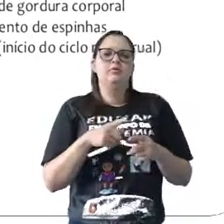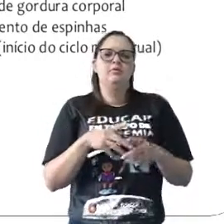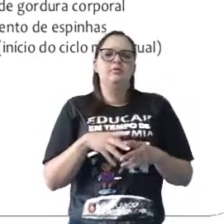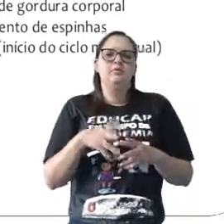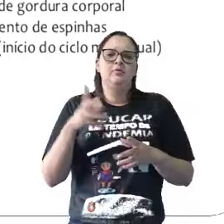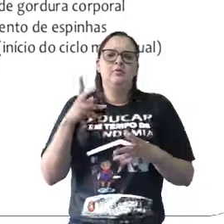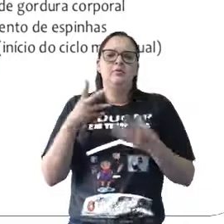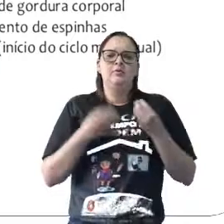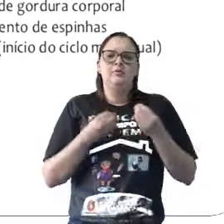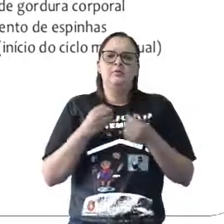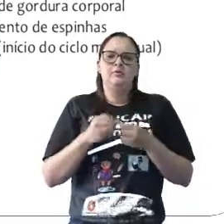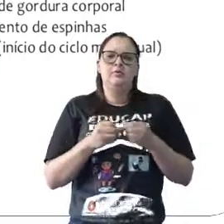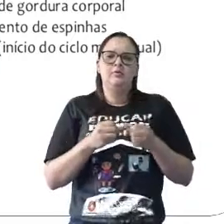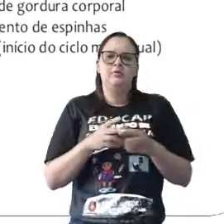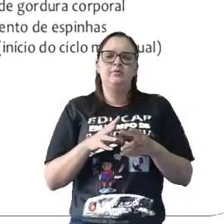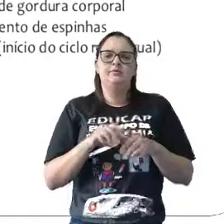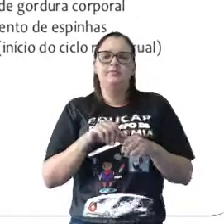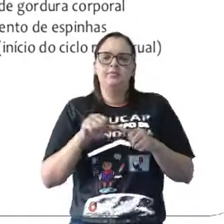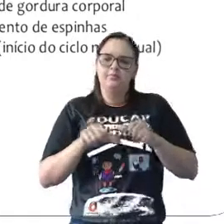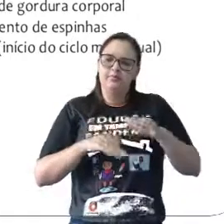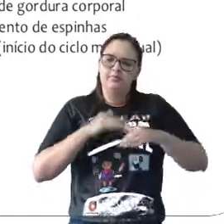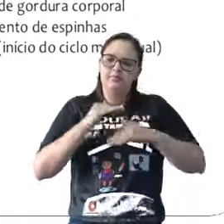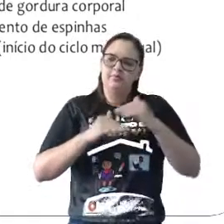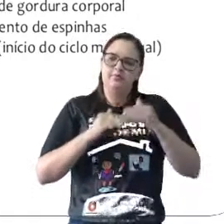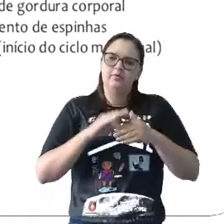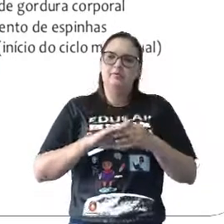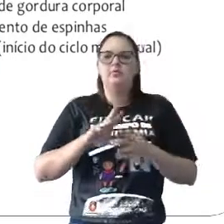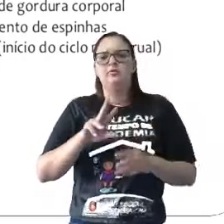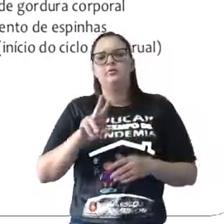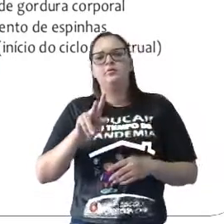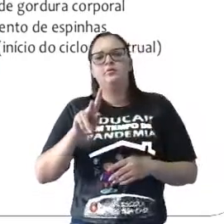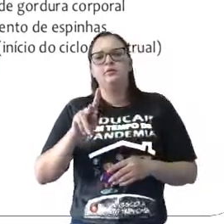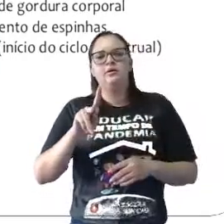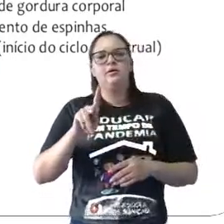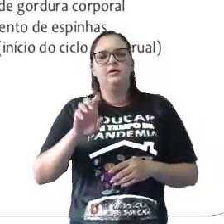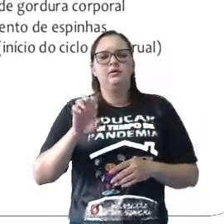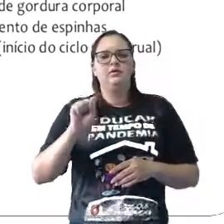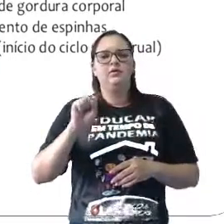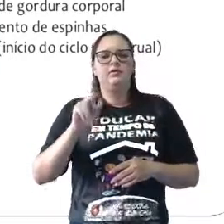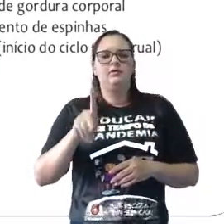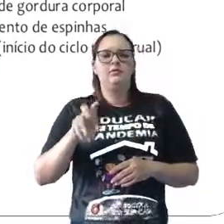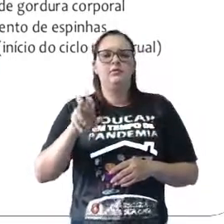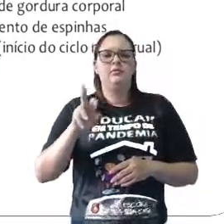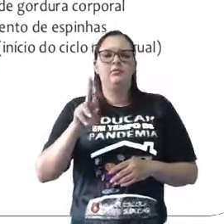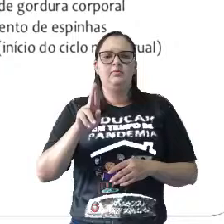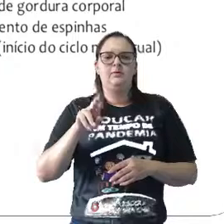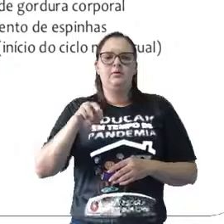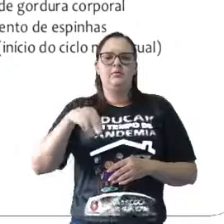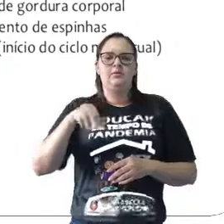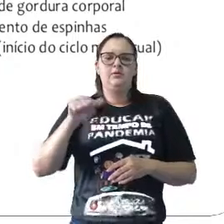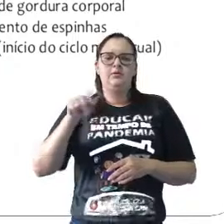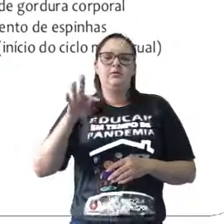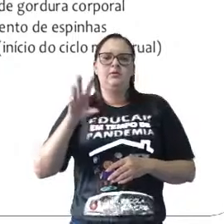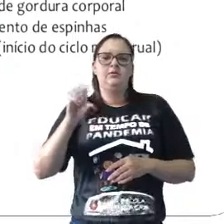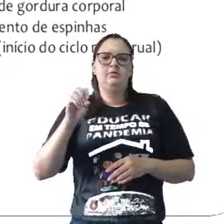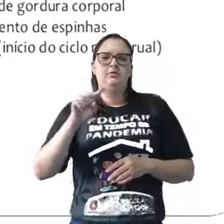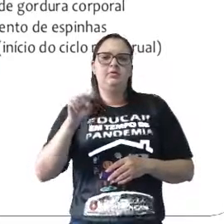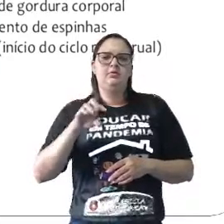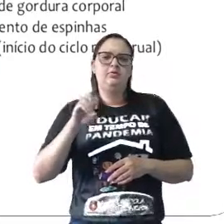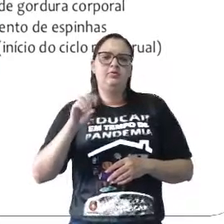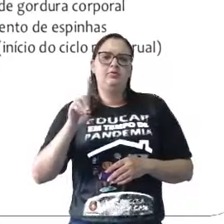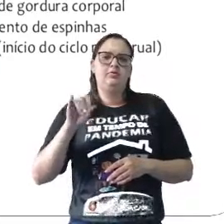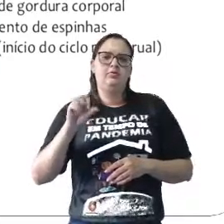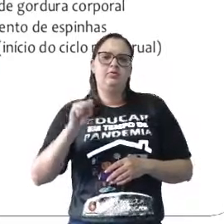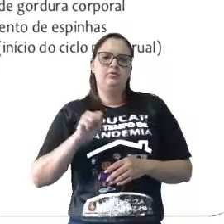suor, produção de espermatozoide, que vai ser o gameta masculino, como já falei aqui, a reprodução depende dessas células, desses gametas,